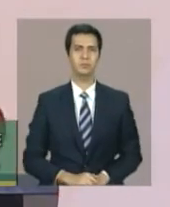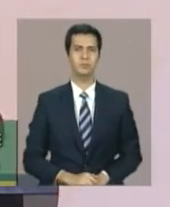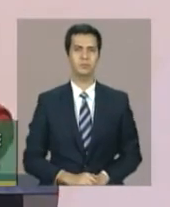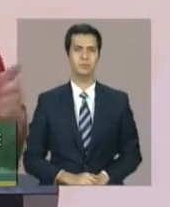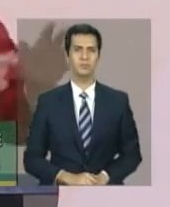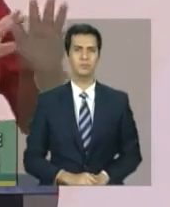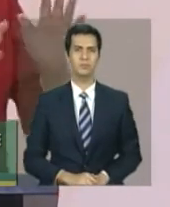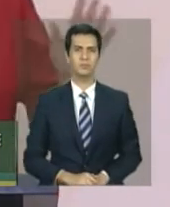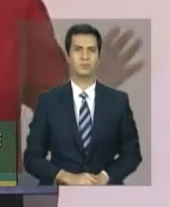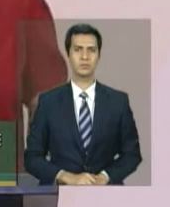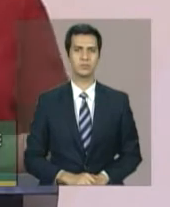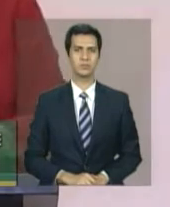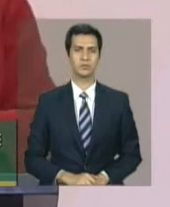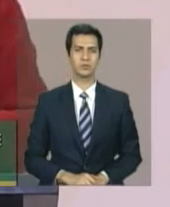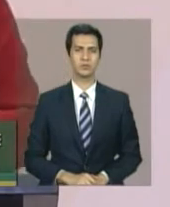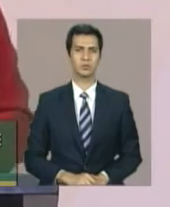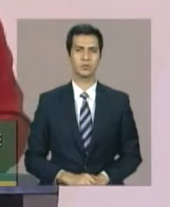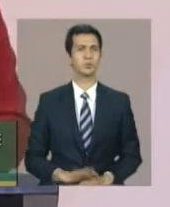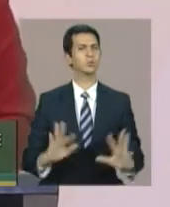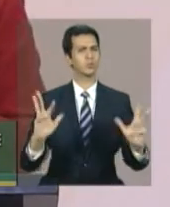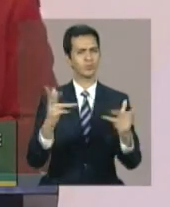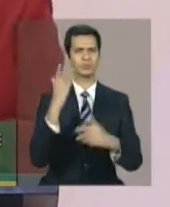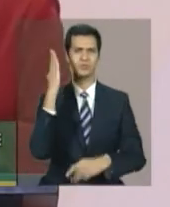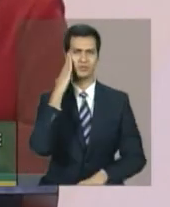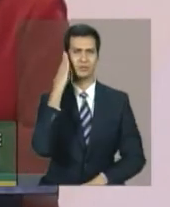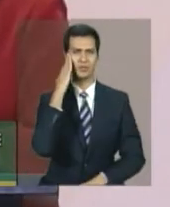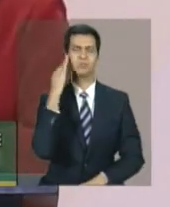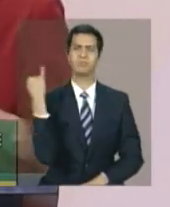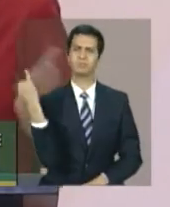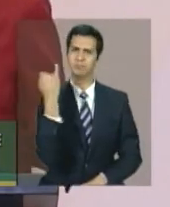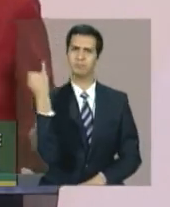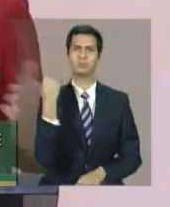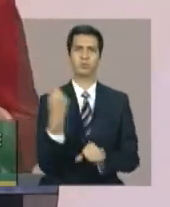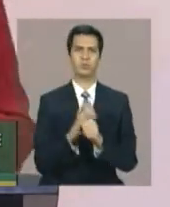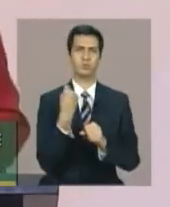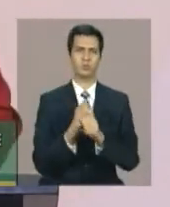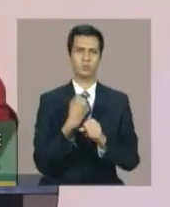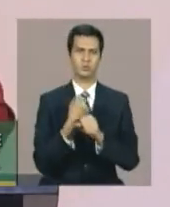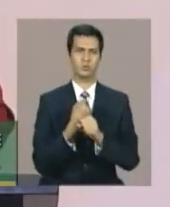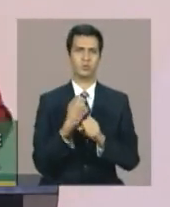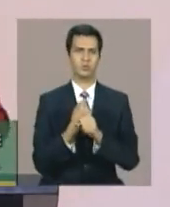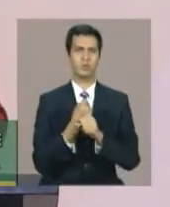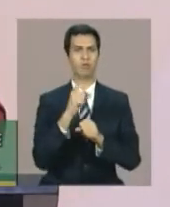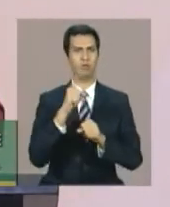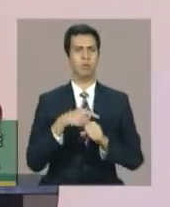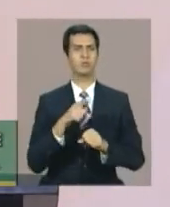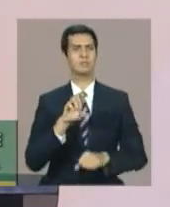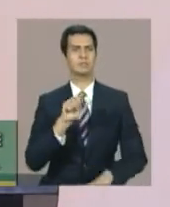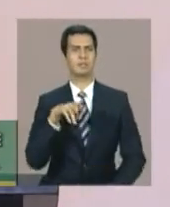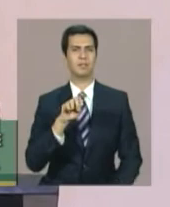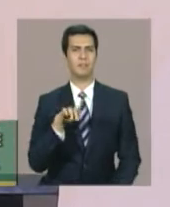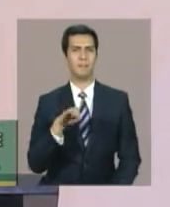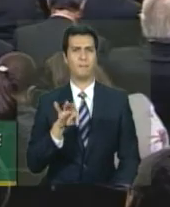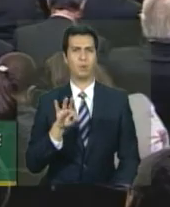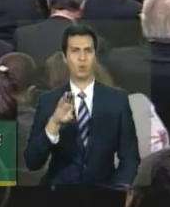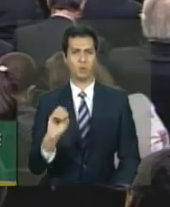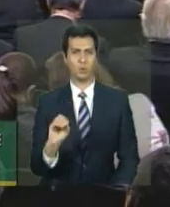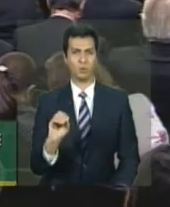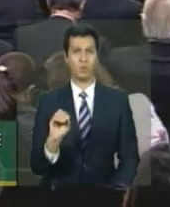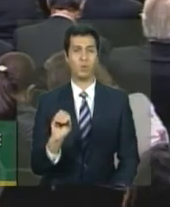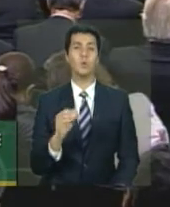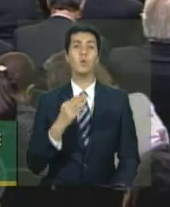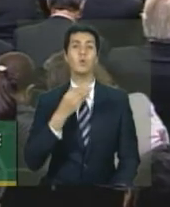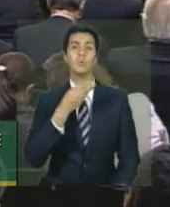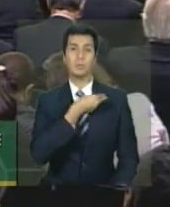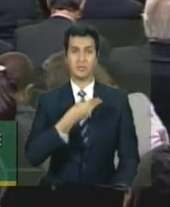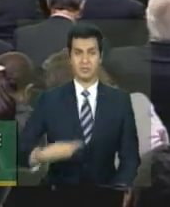Nós sabemos, todos aqui sabem, a importância de obras de saneamento. O Padilha falou muito bem, mostrou que a obra de